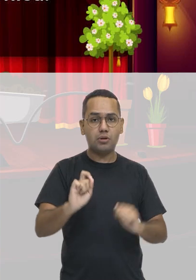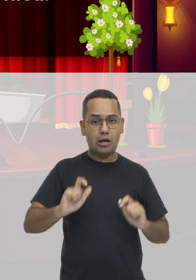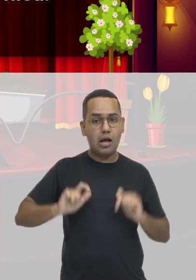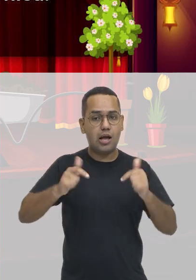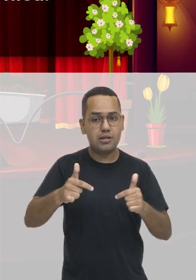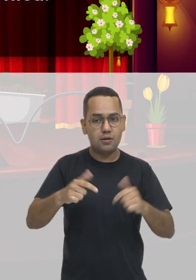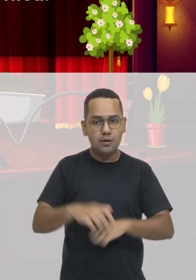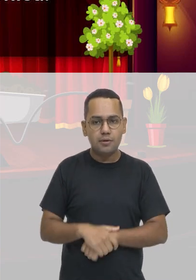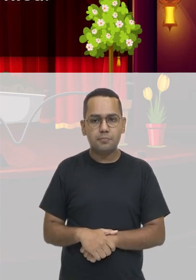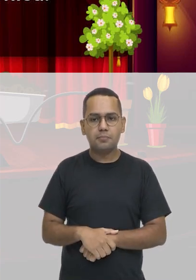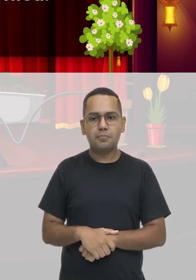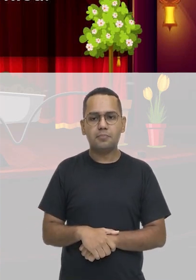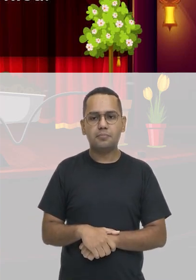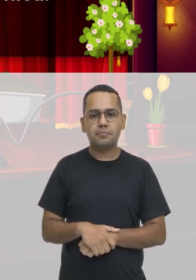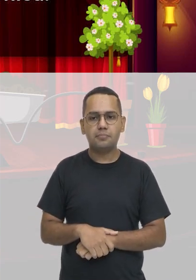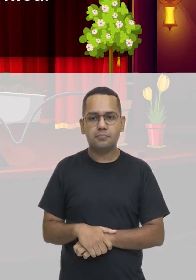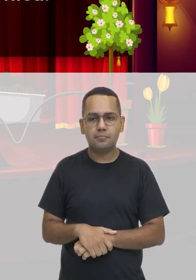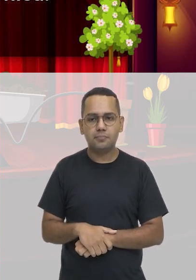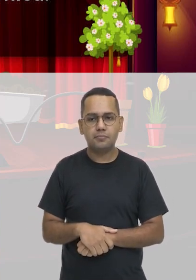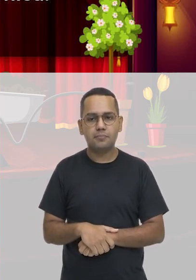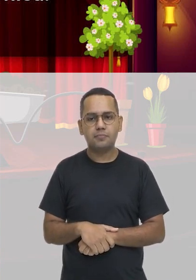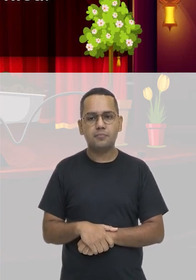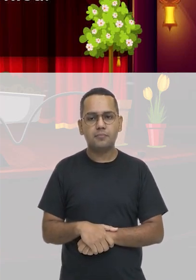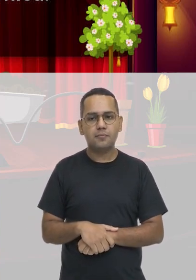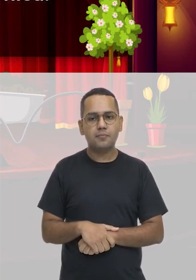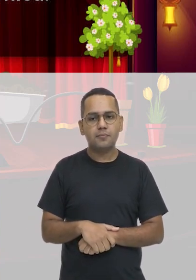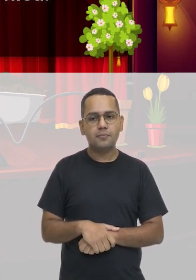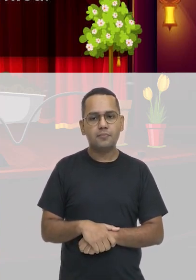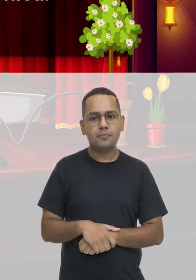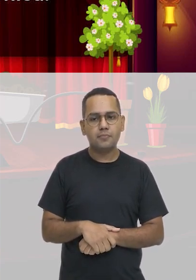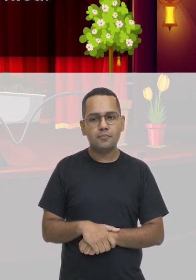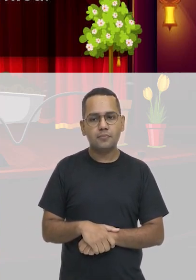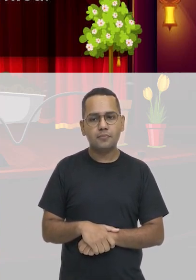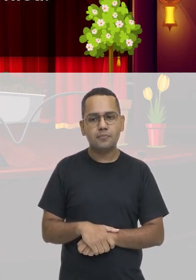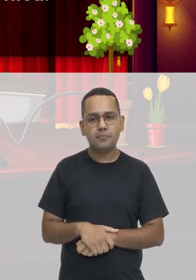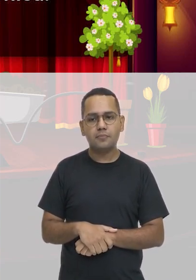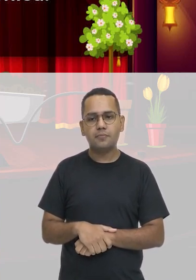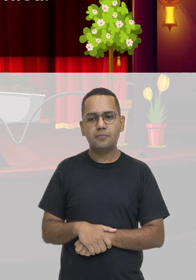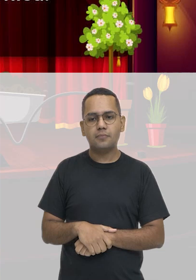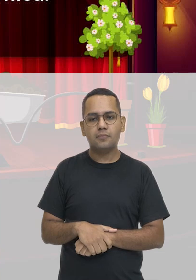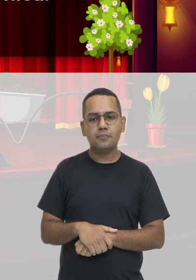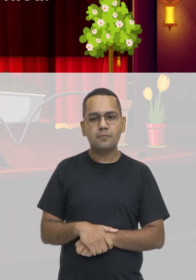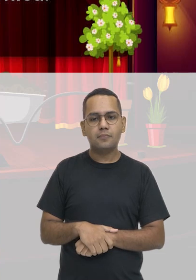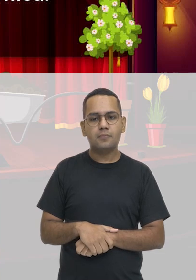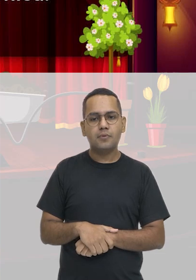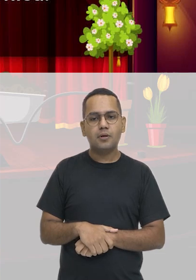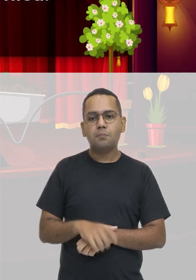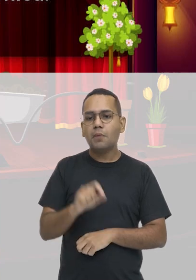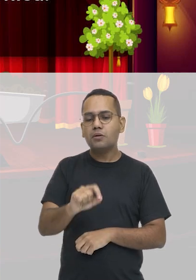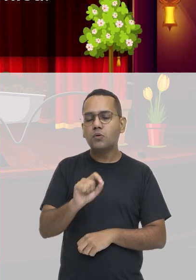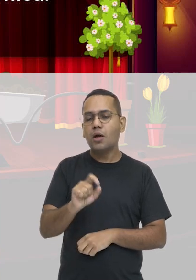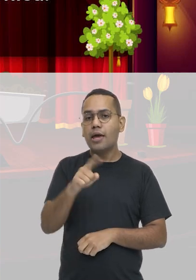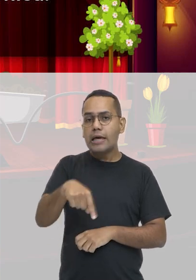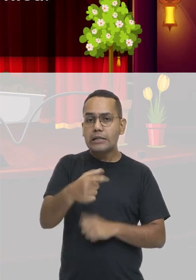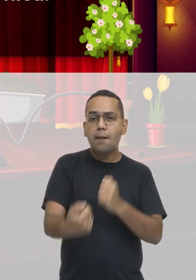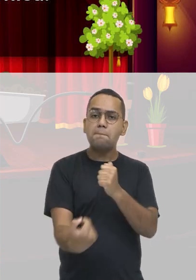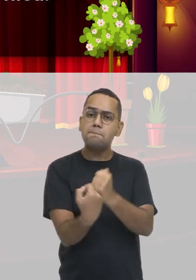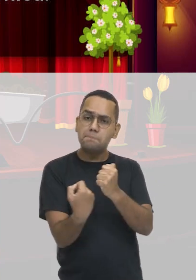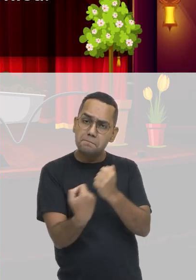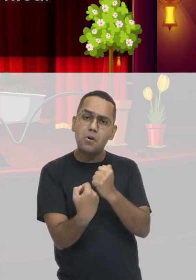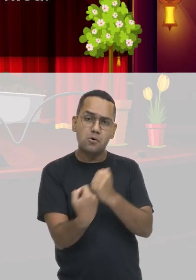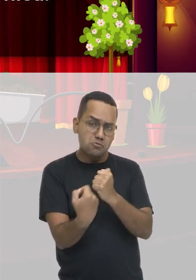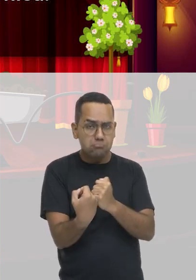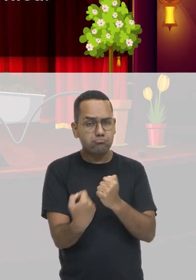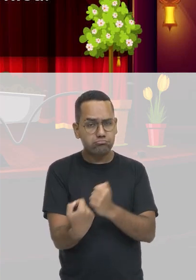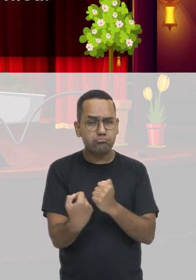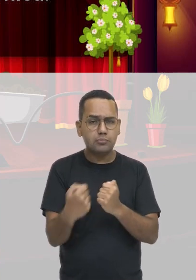ele não é apenas passível, mas ele faz parte, né, daquela experiência cênica. Isso